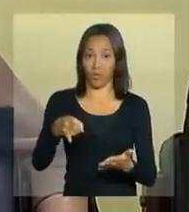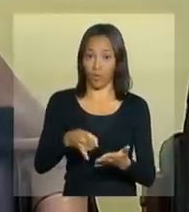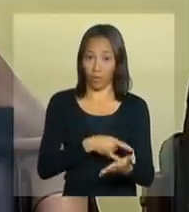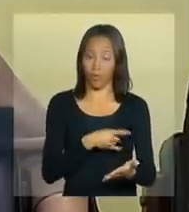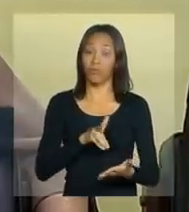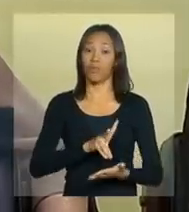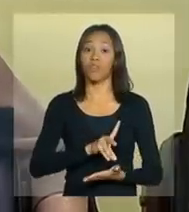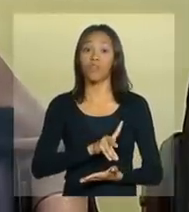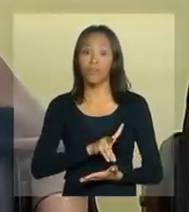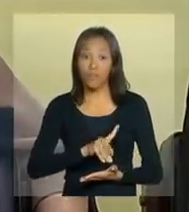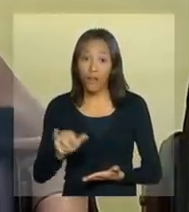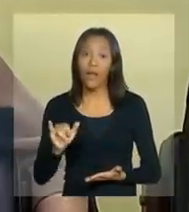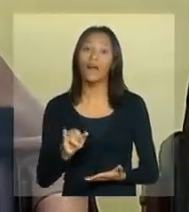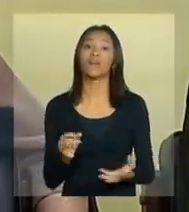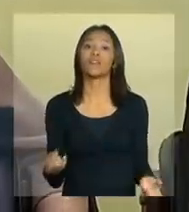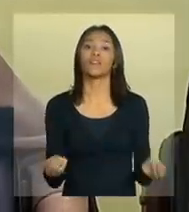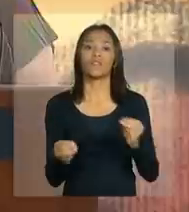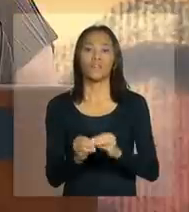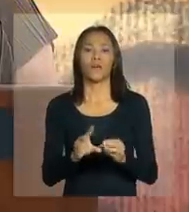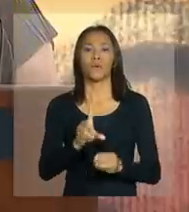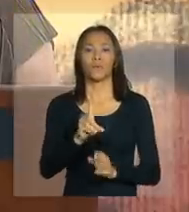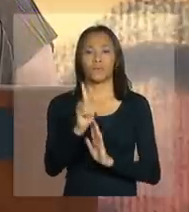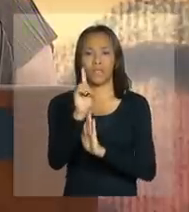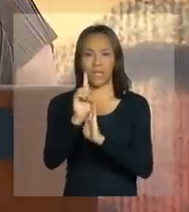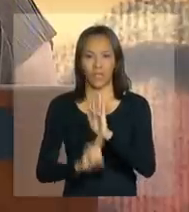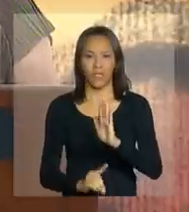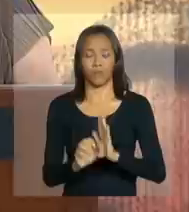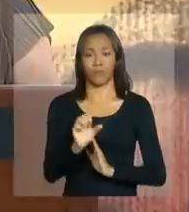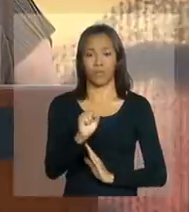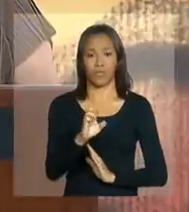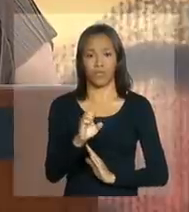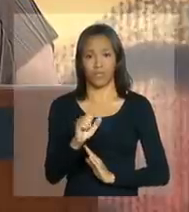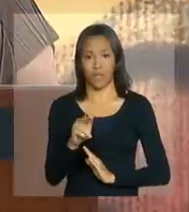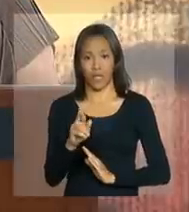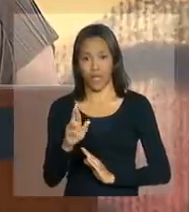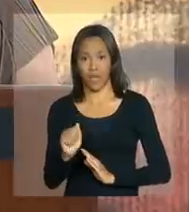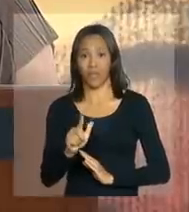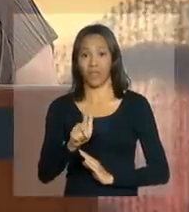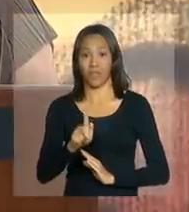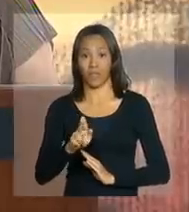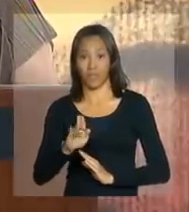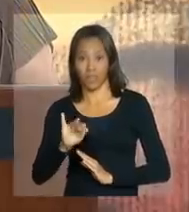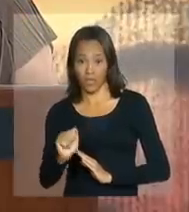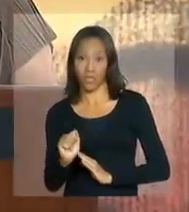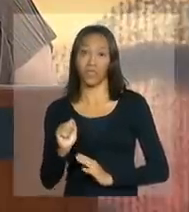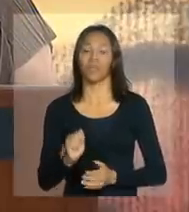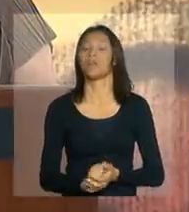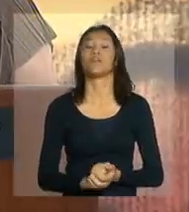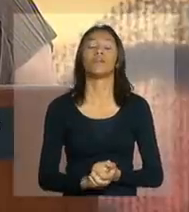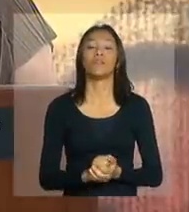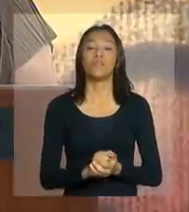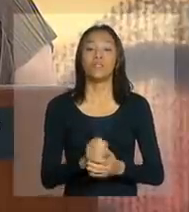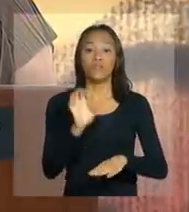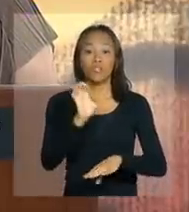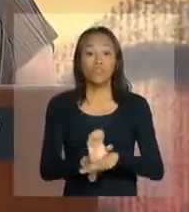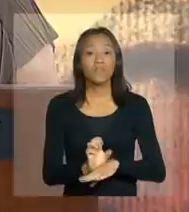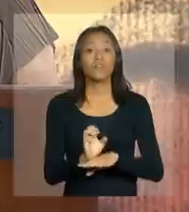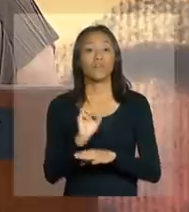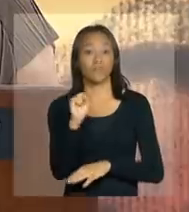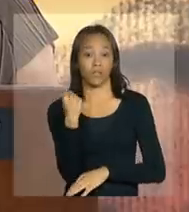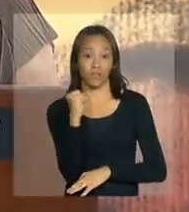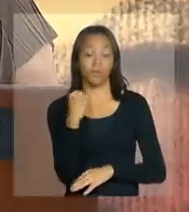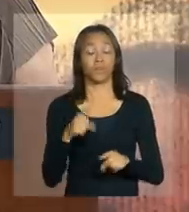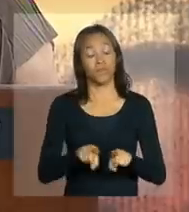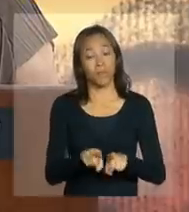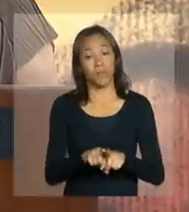ao Decreto da Serra da Guia eh município Poço Redondo Sergipe agradeço a comunidade todos